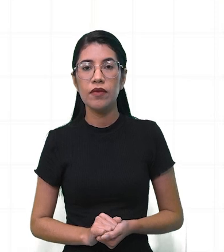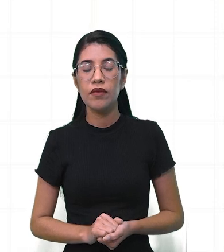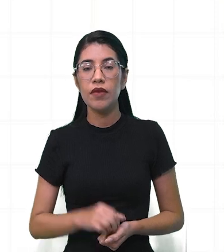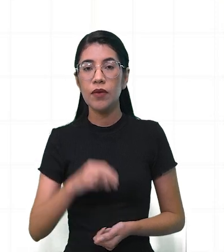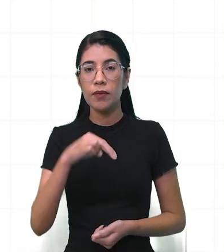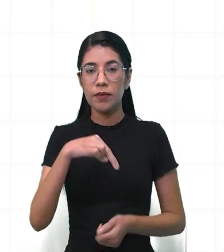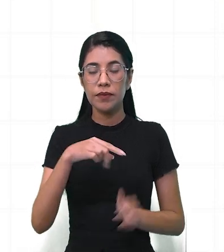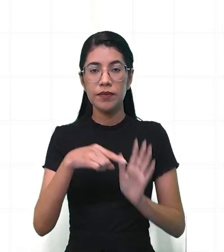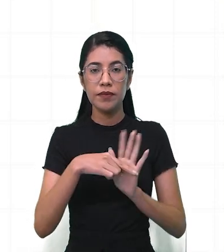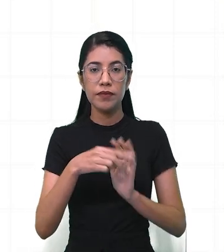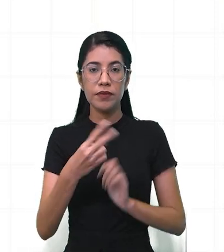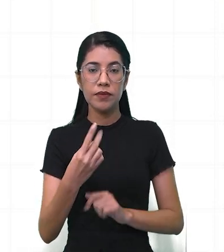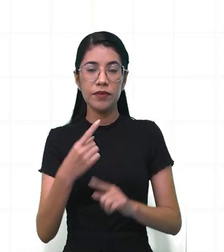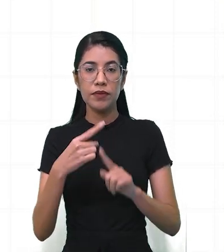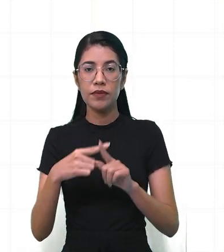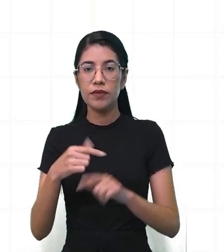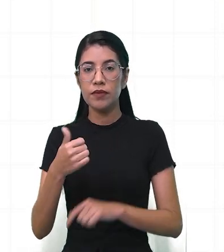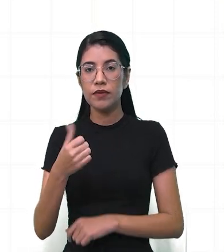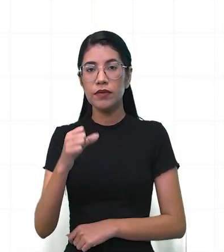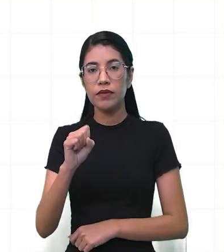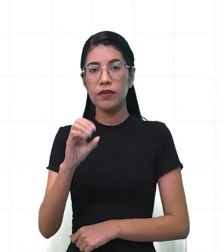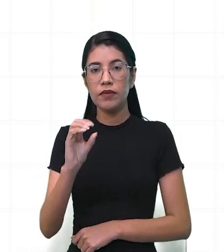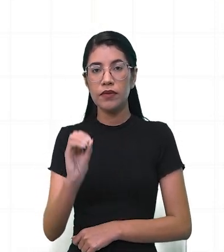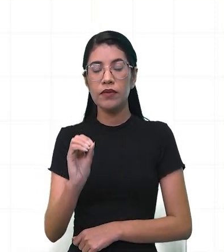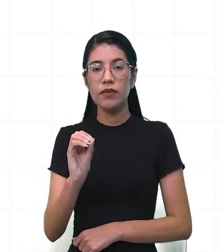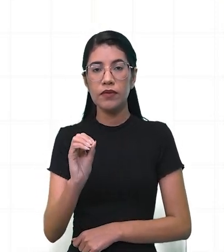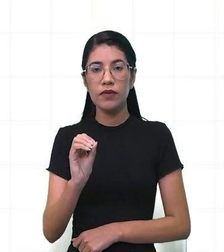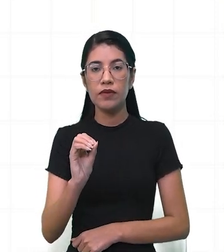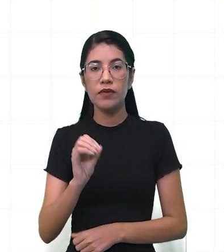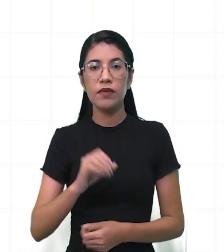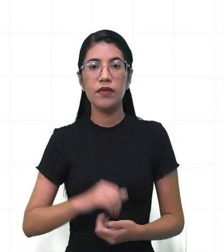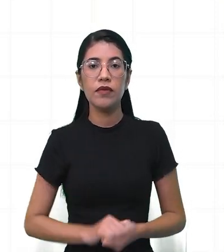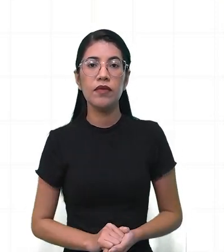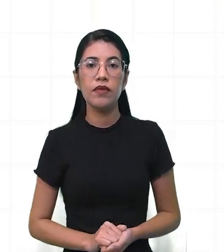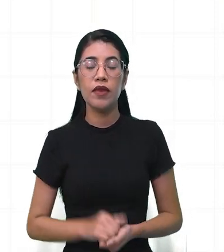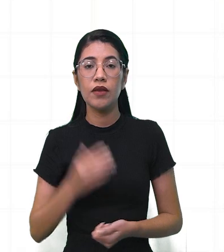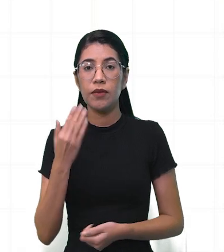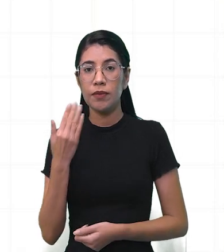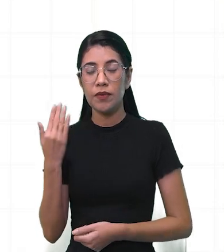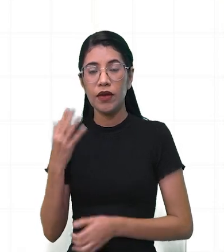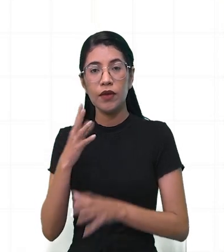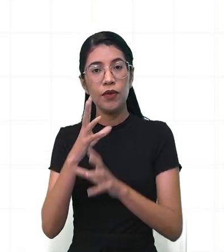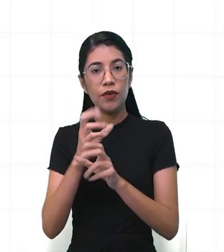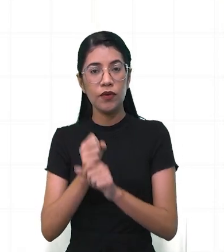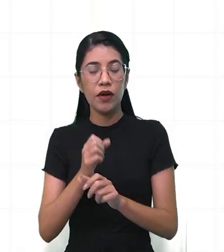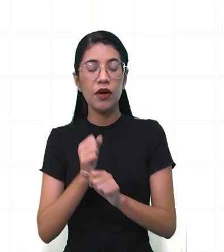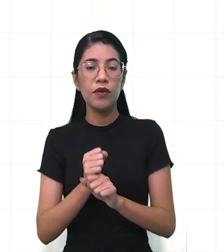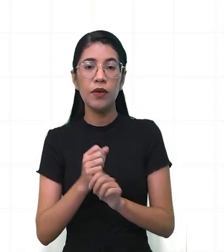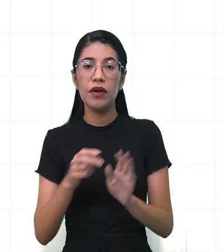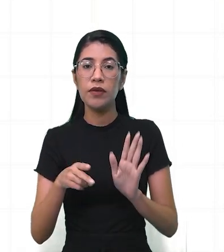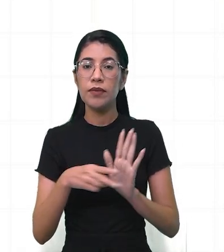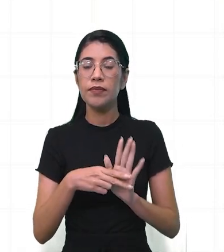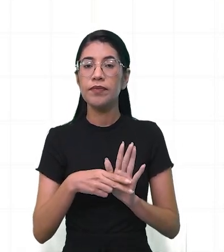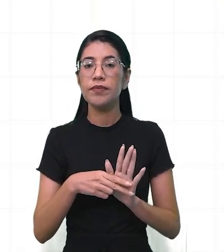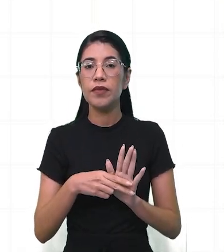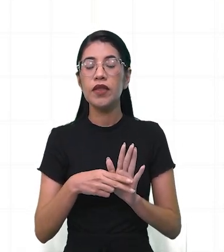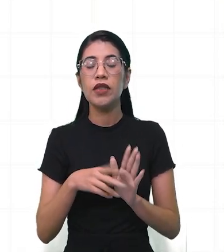vezes 180, eu sei que isso daqui vai ser igual a quanto? Já está aqui no